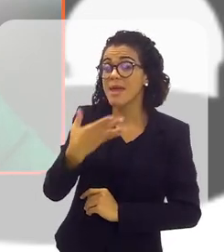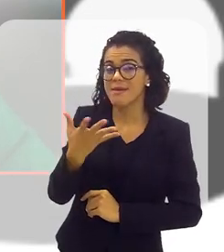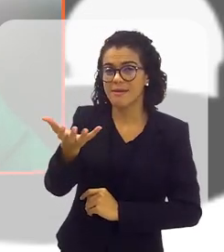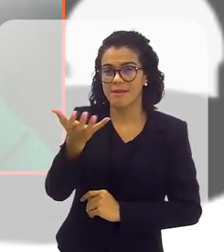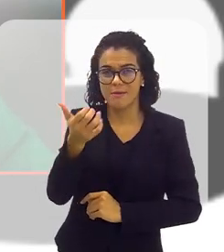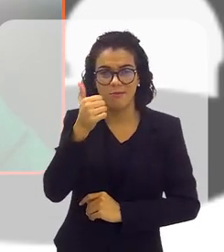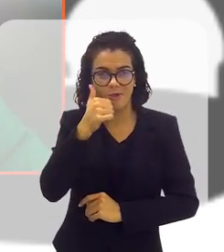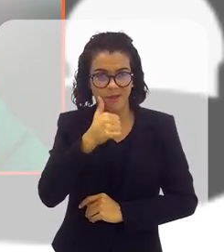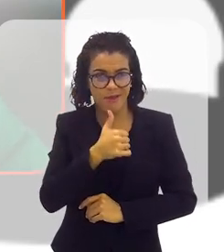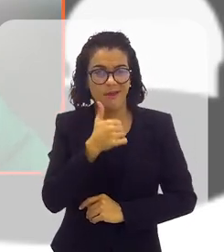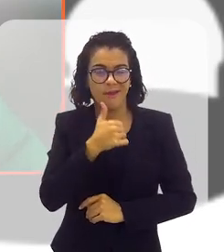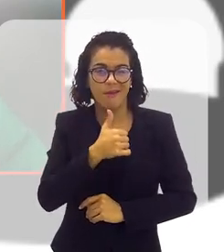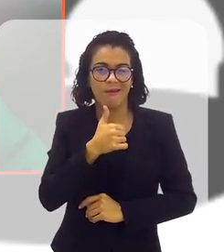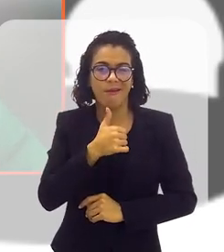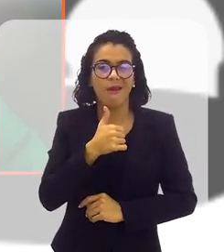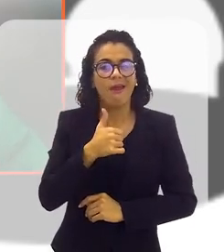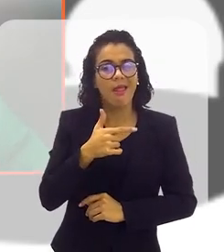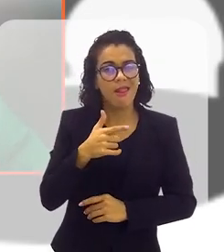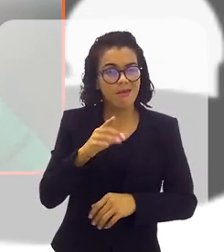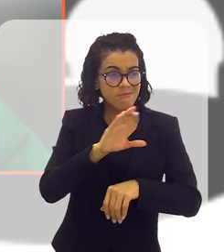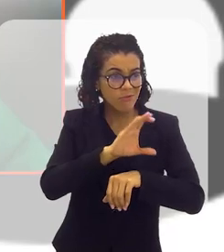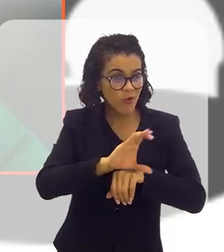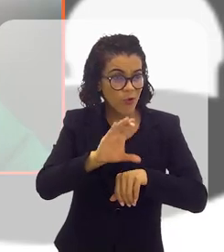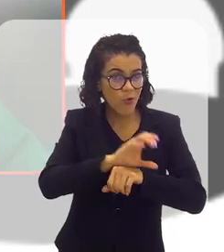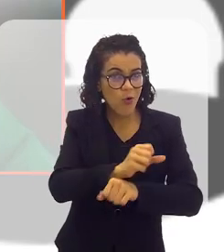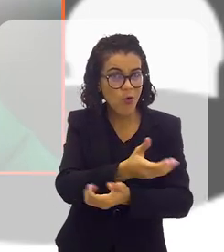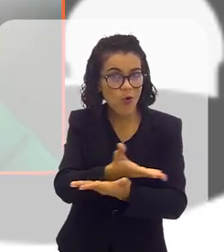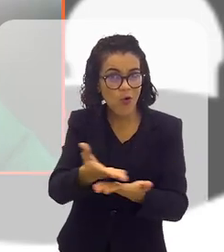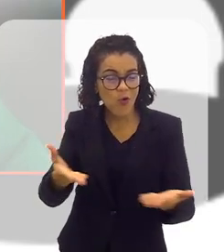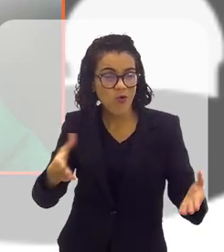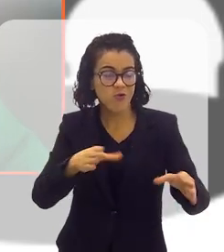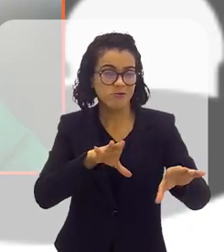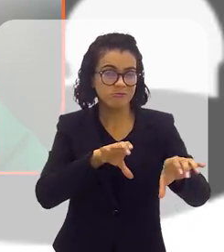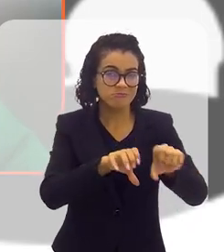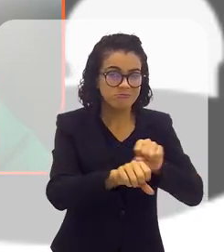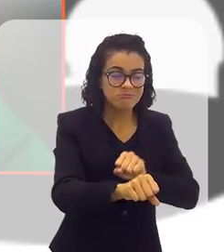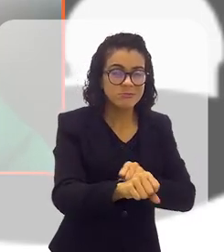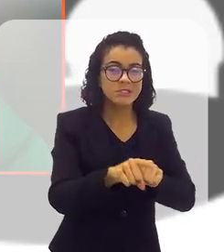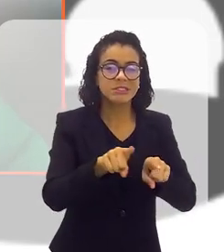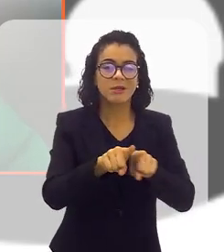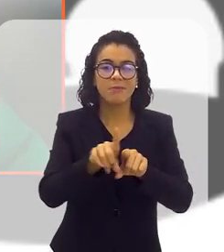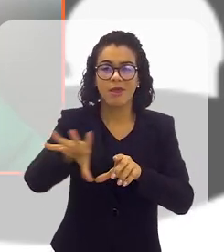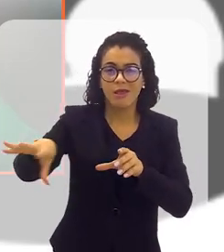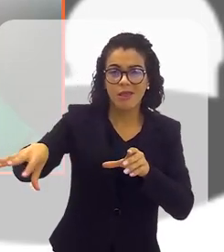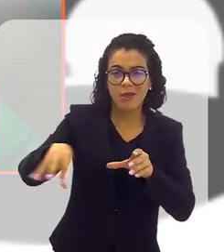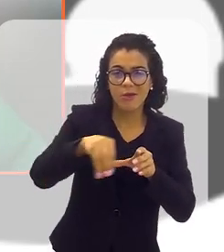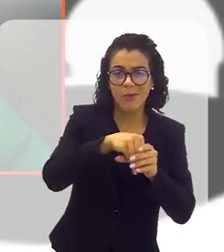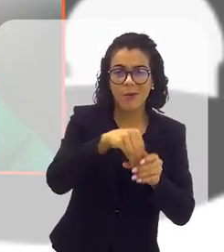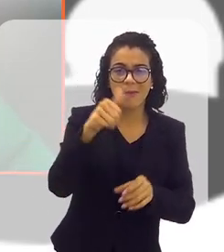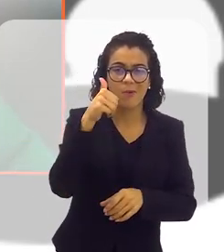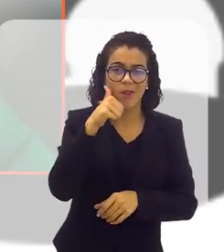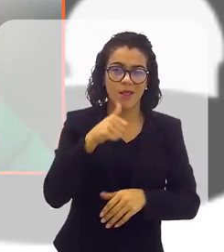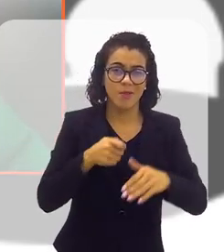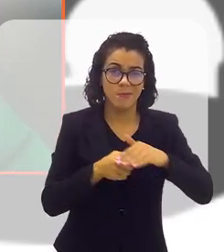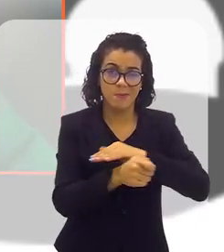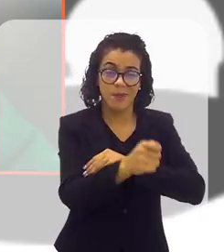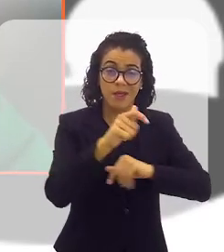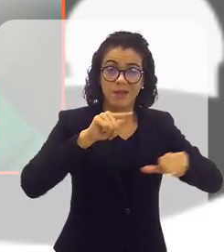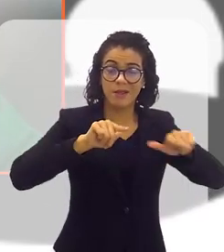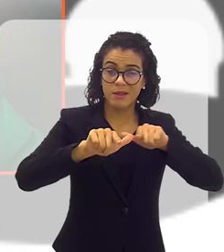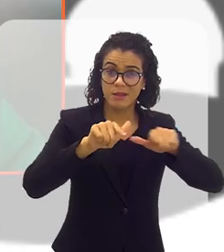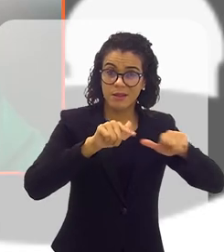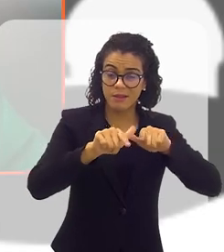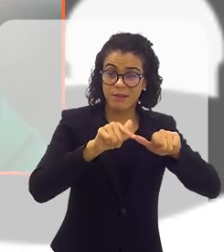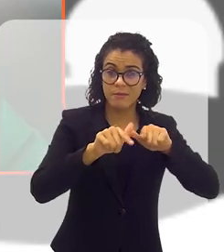forma, além de capacitar, né, e fazer essa inclusão da mulher ao mercado de trabalho,